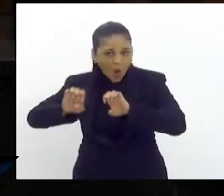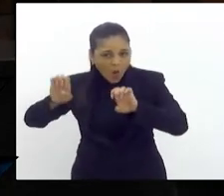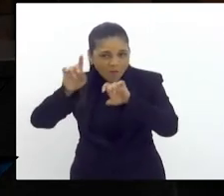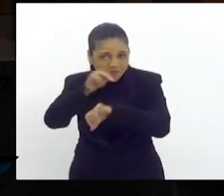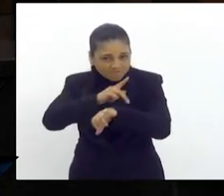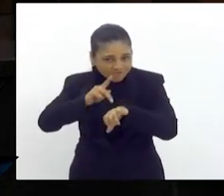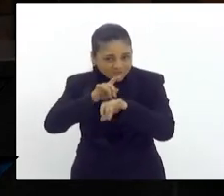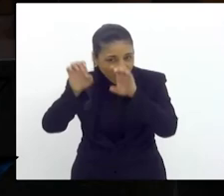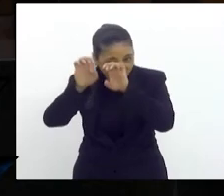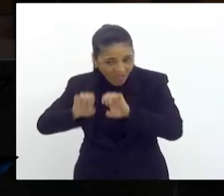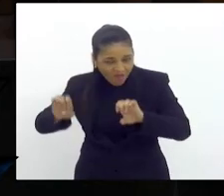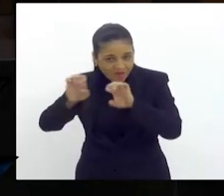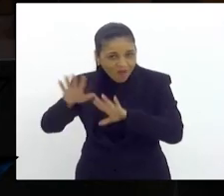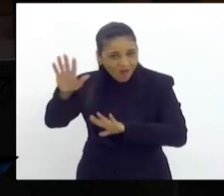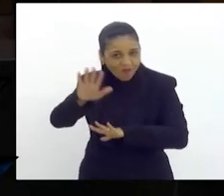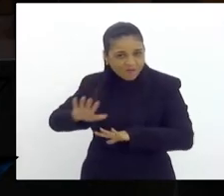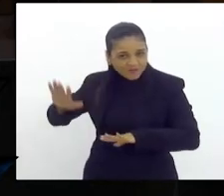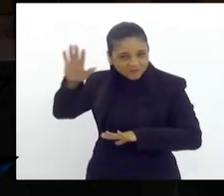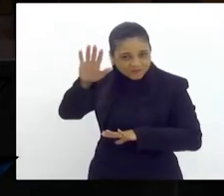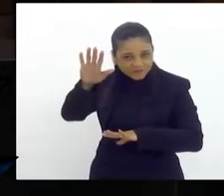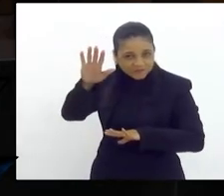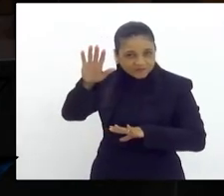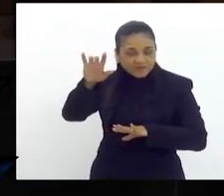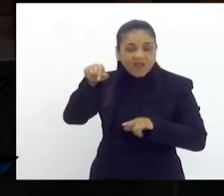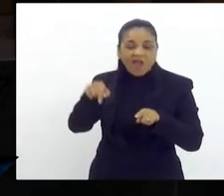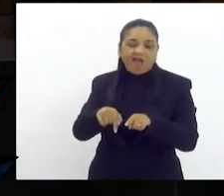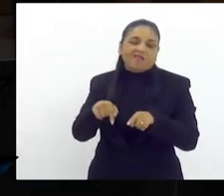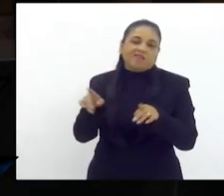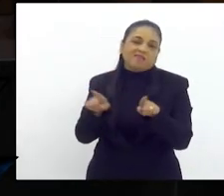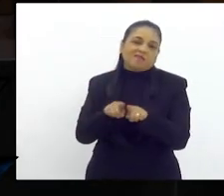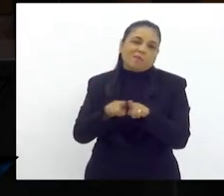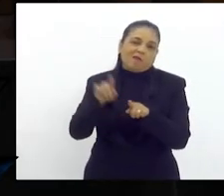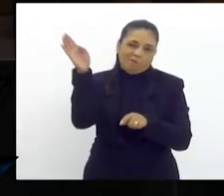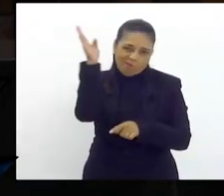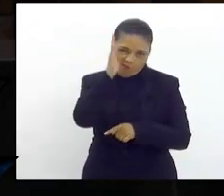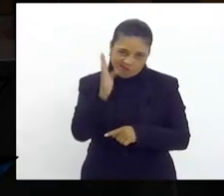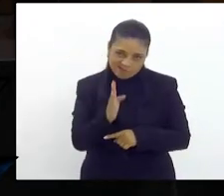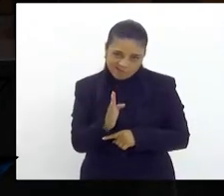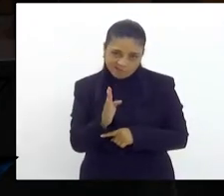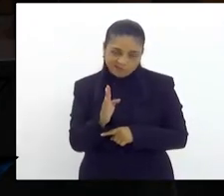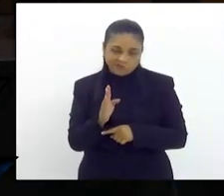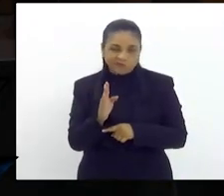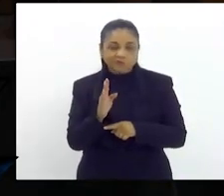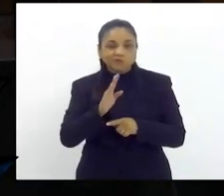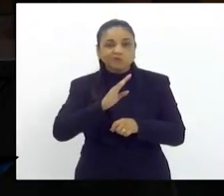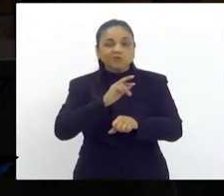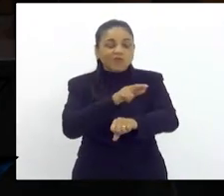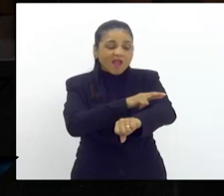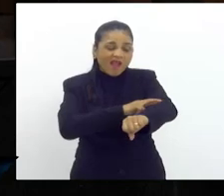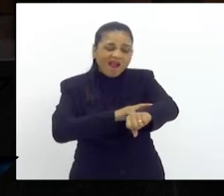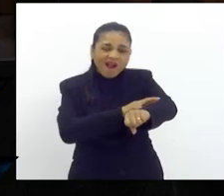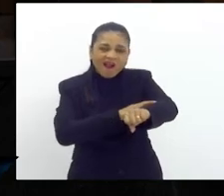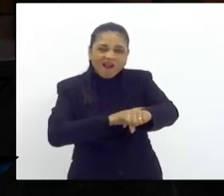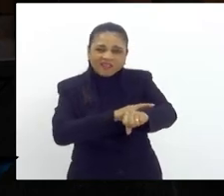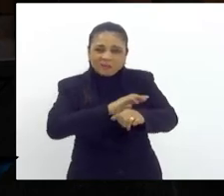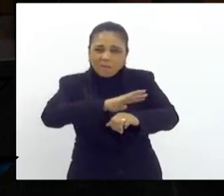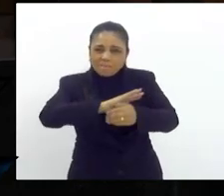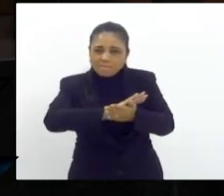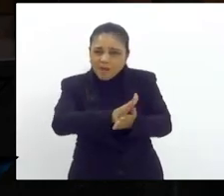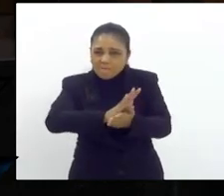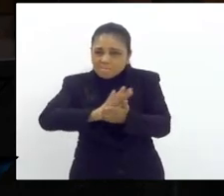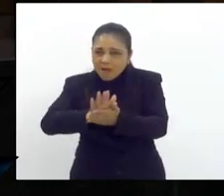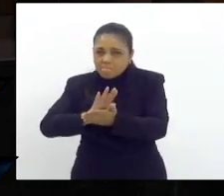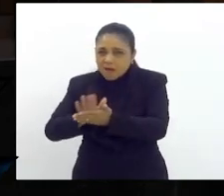também um racismo no Brasil esse racismo estrutural é